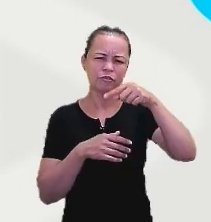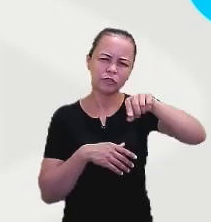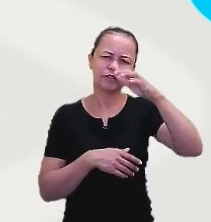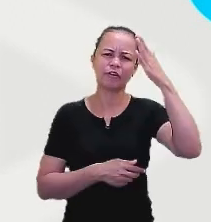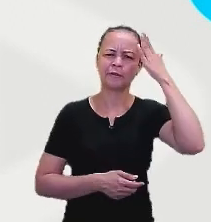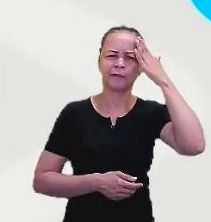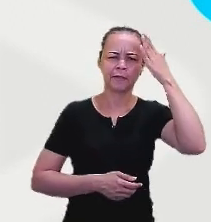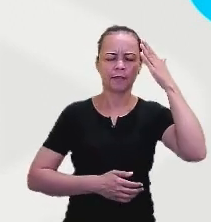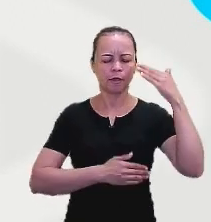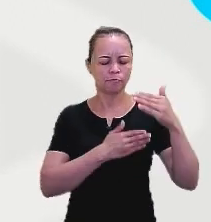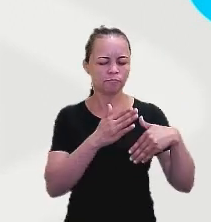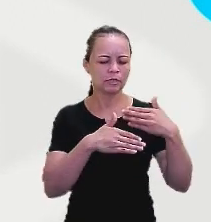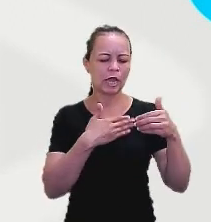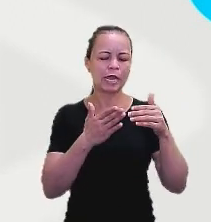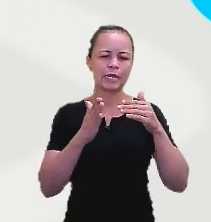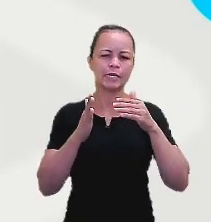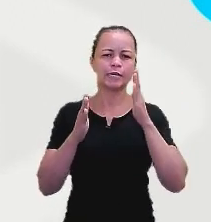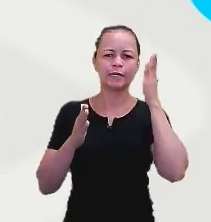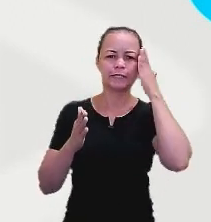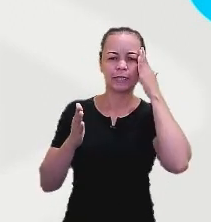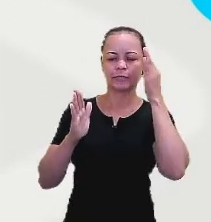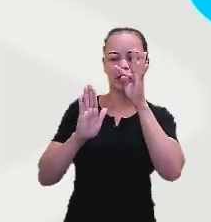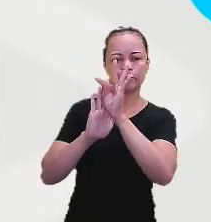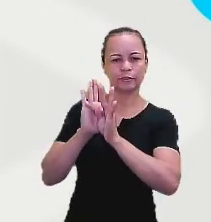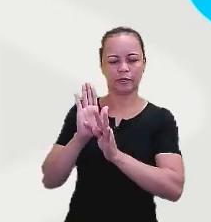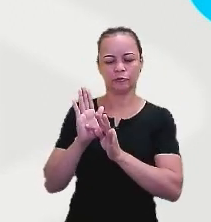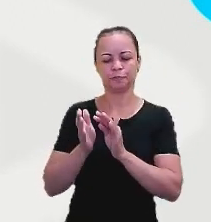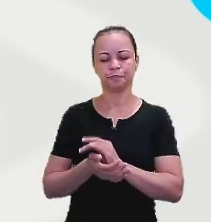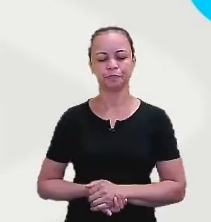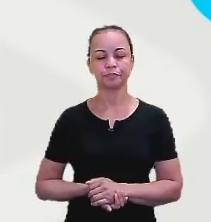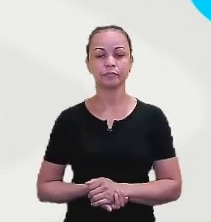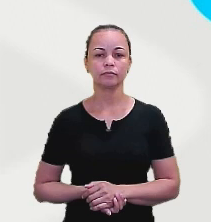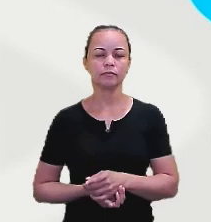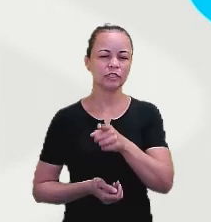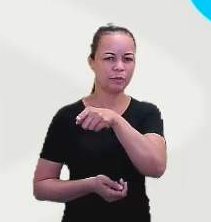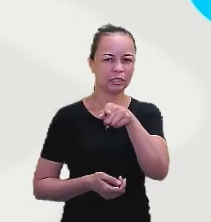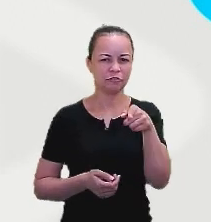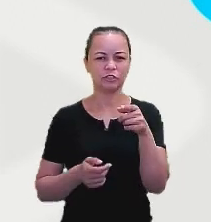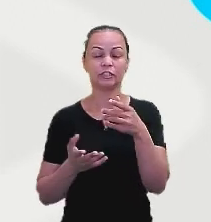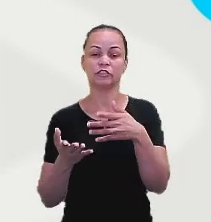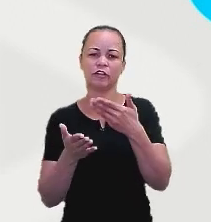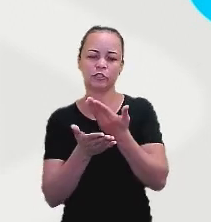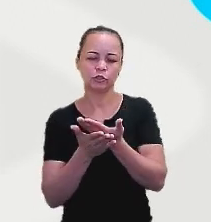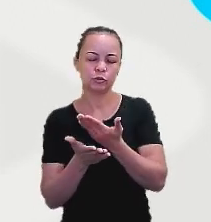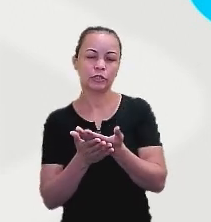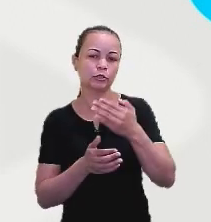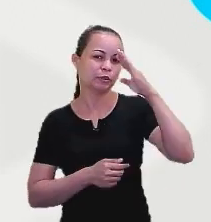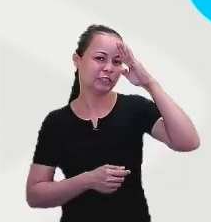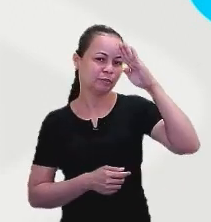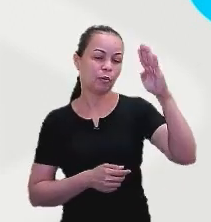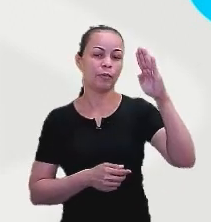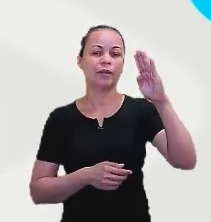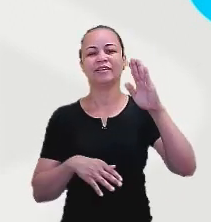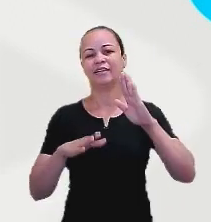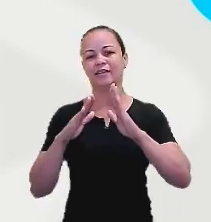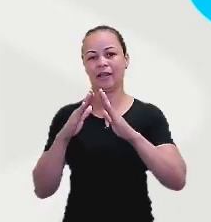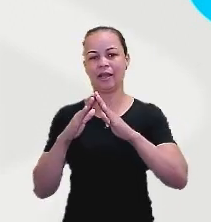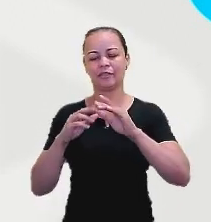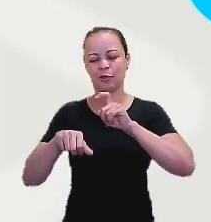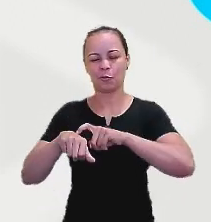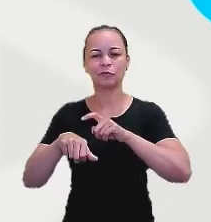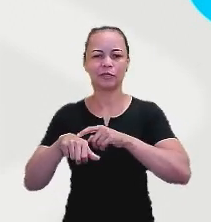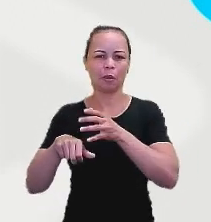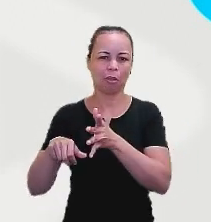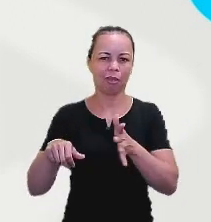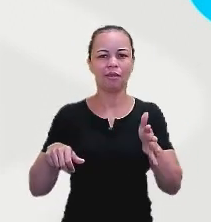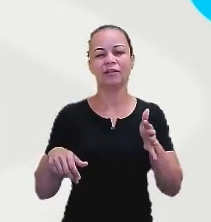melhor o seu texto. Então, serve muito aí para quando você estiver estudando, né, principalmente em casa com mais tempo, onde você